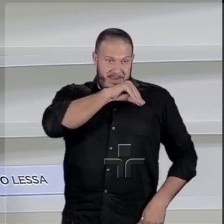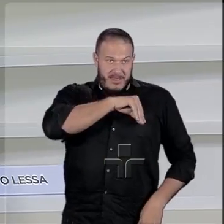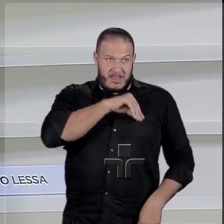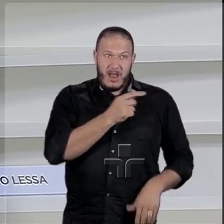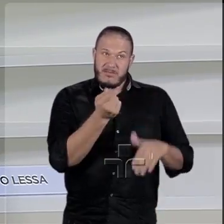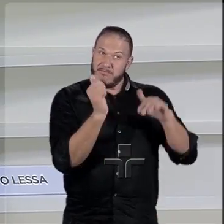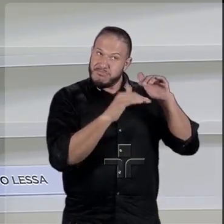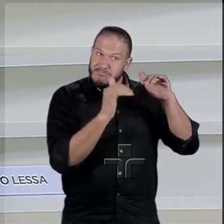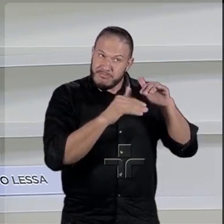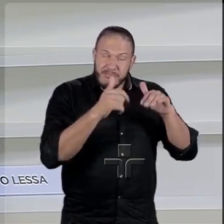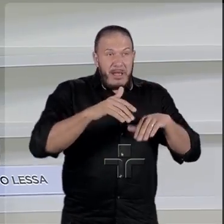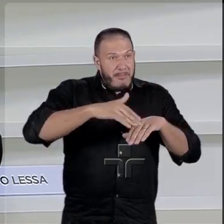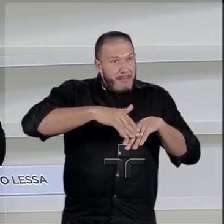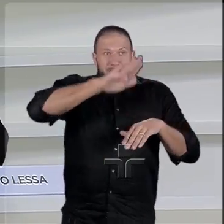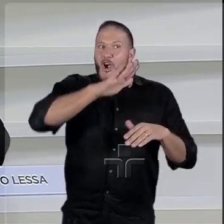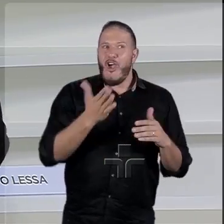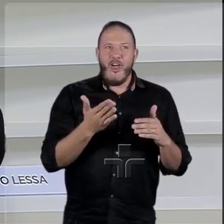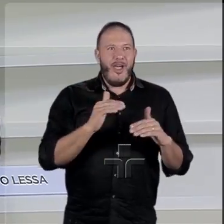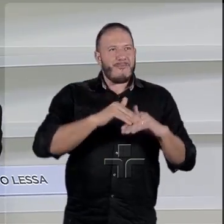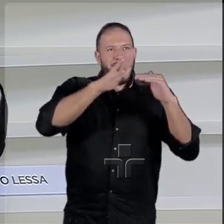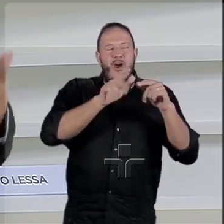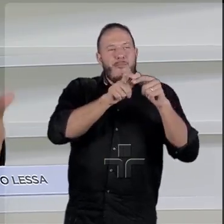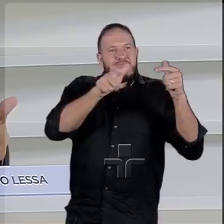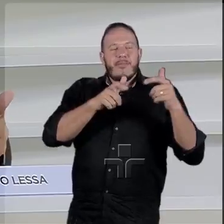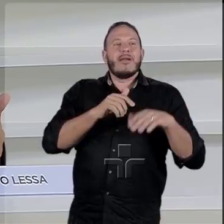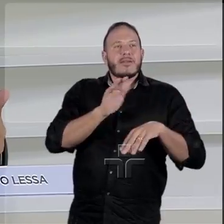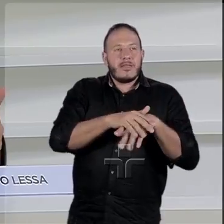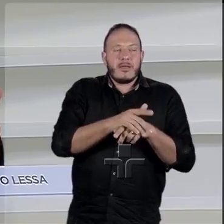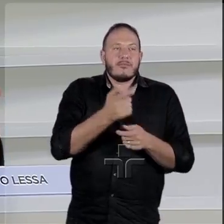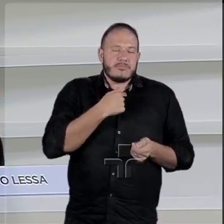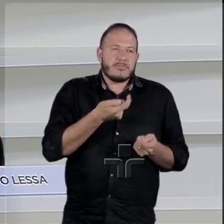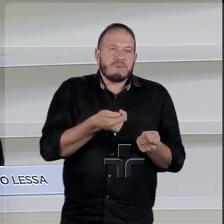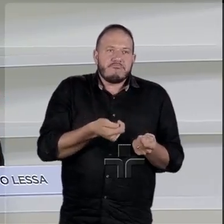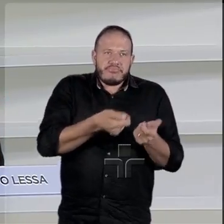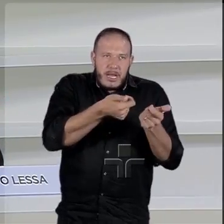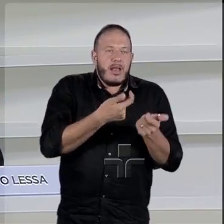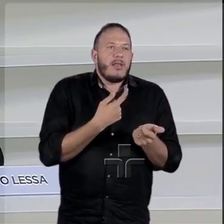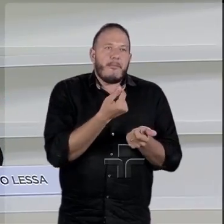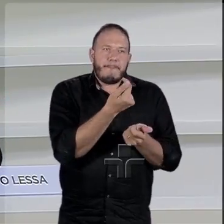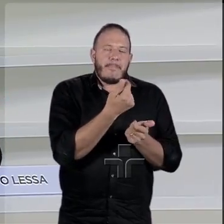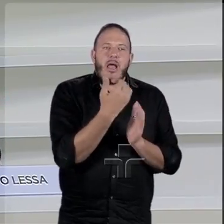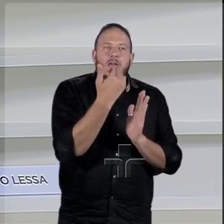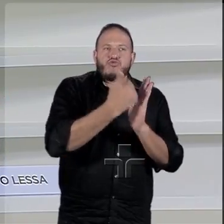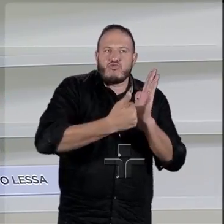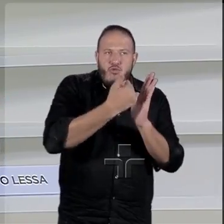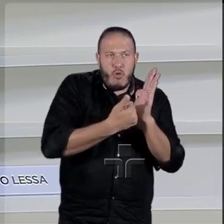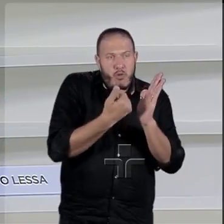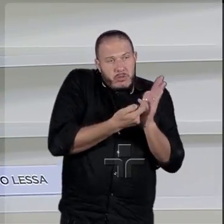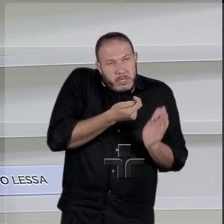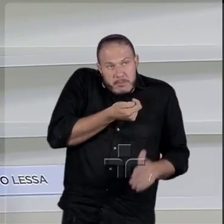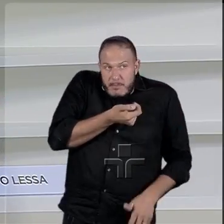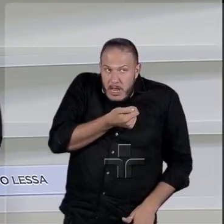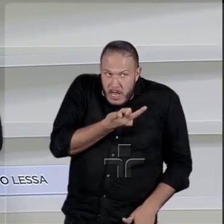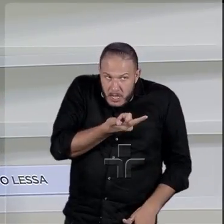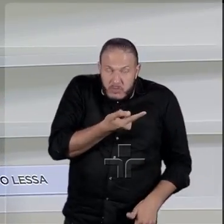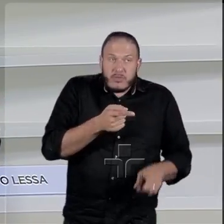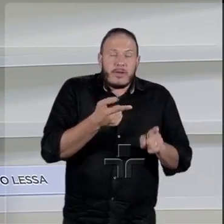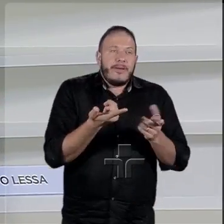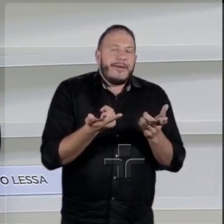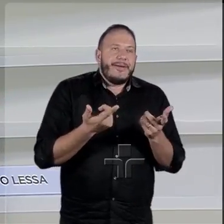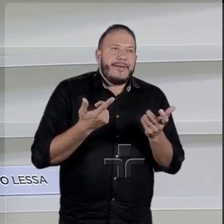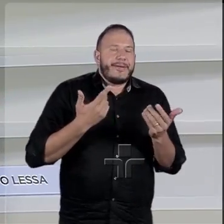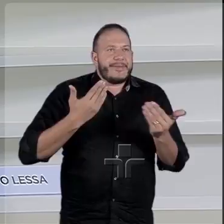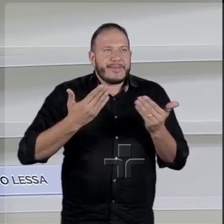é a maior de todas, quer dizer, são os que contribuem menos, não é isso? A relação